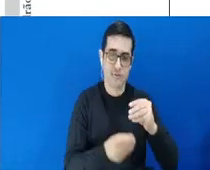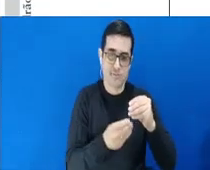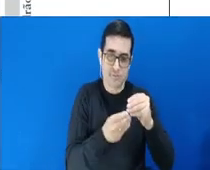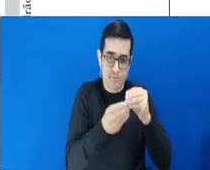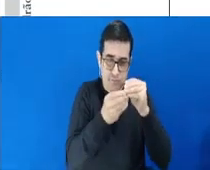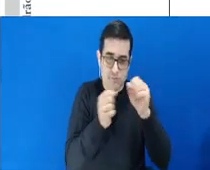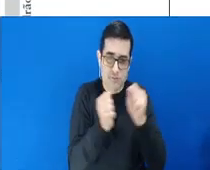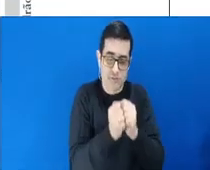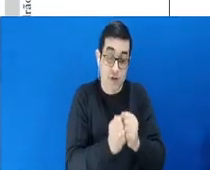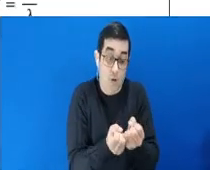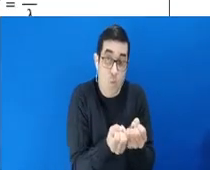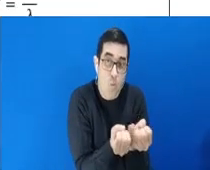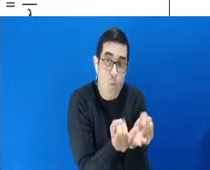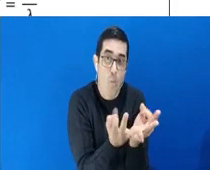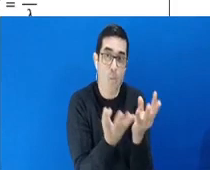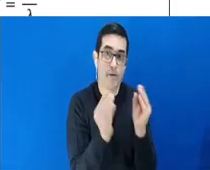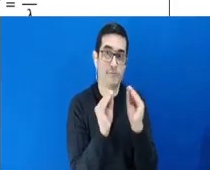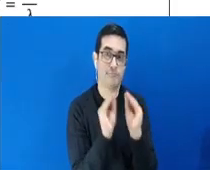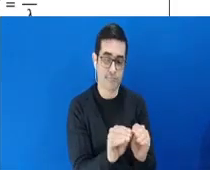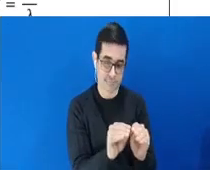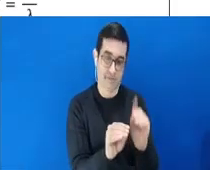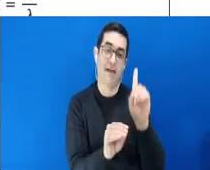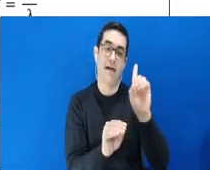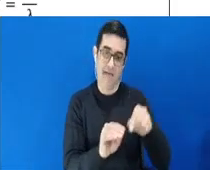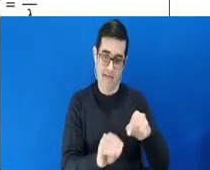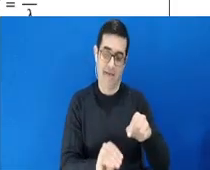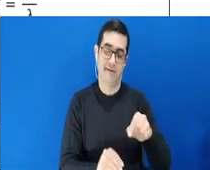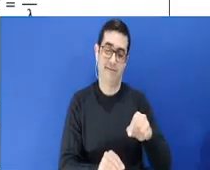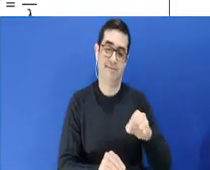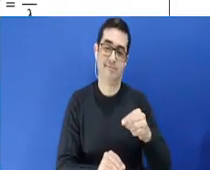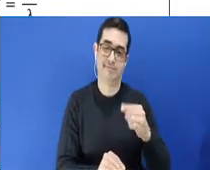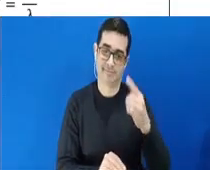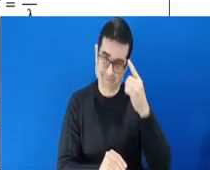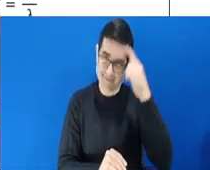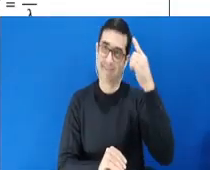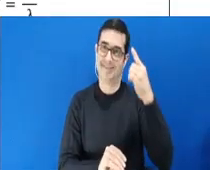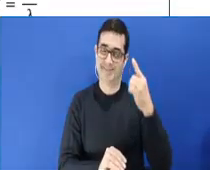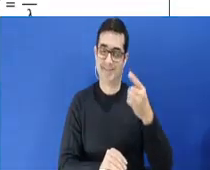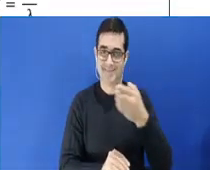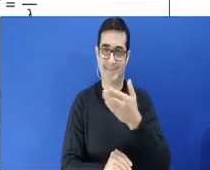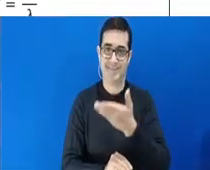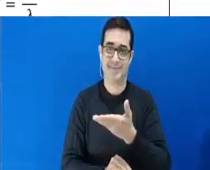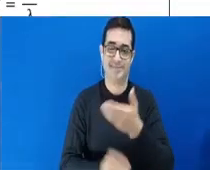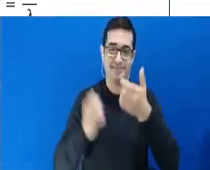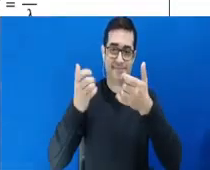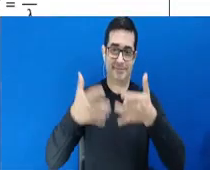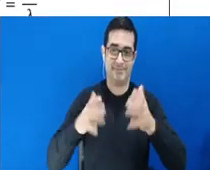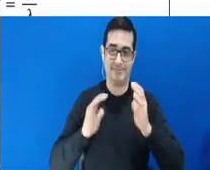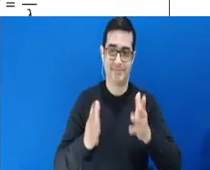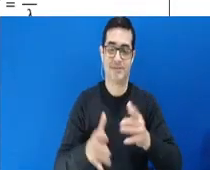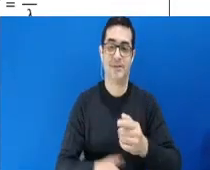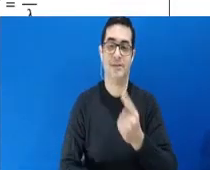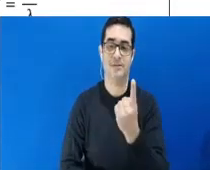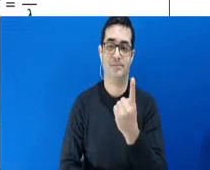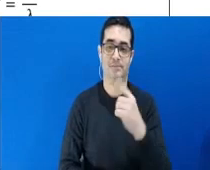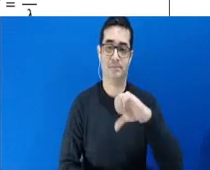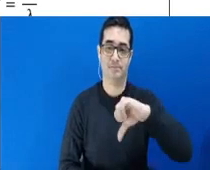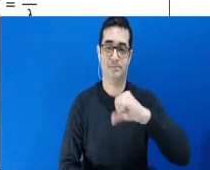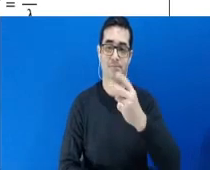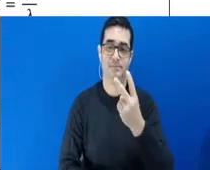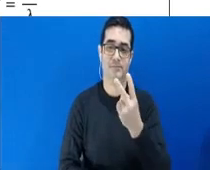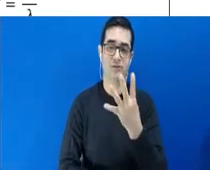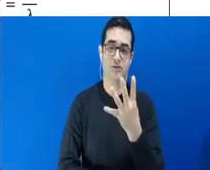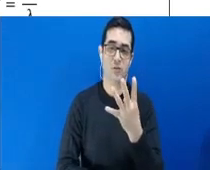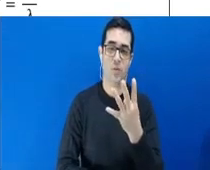vem dessa ideia. Bom, o que acontece? Em 1924 já se passou então